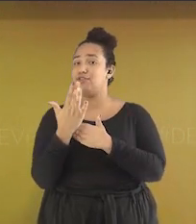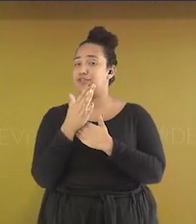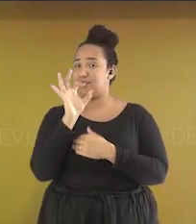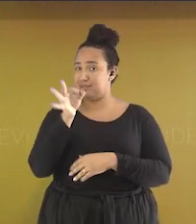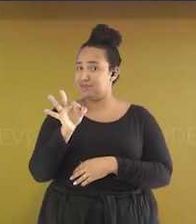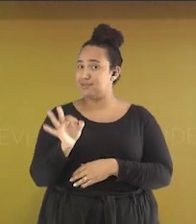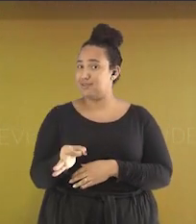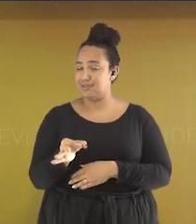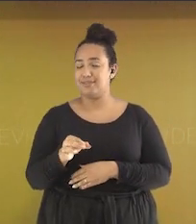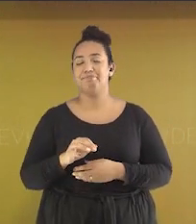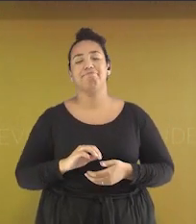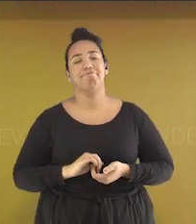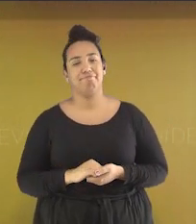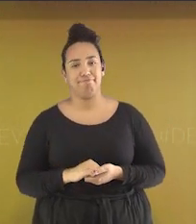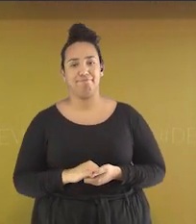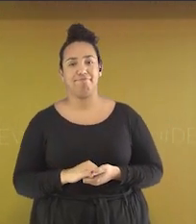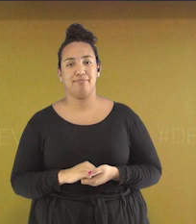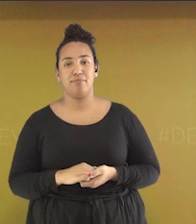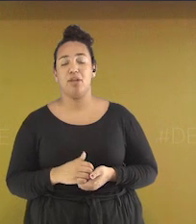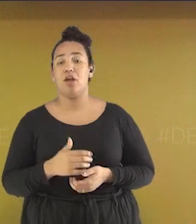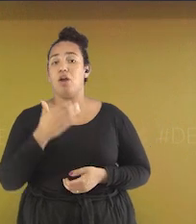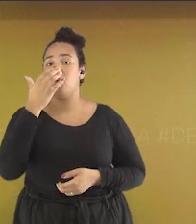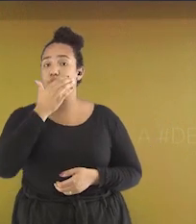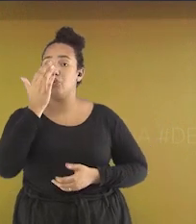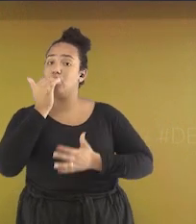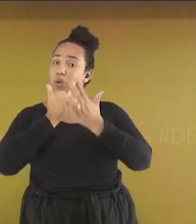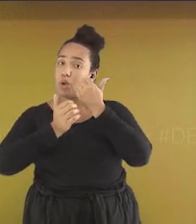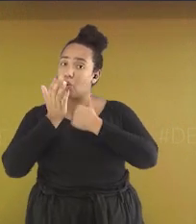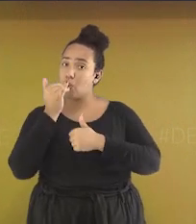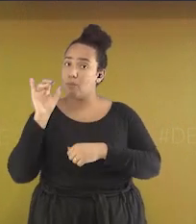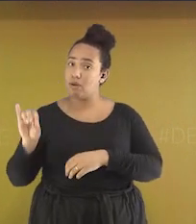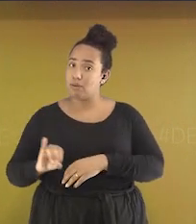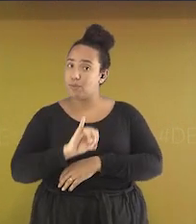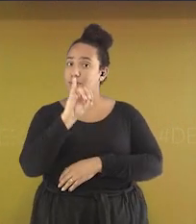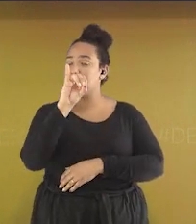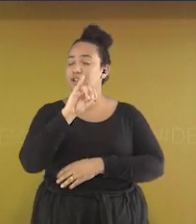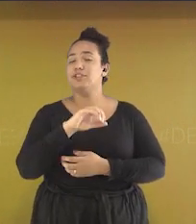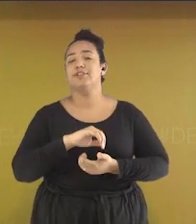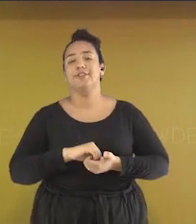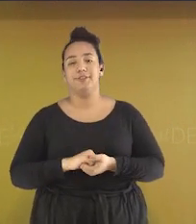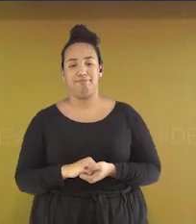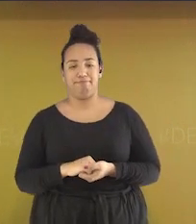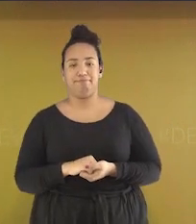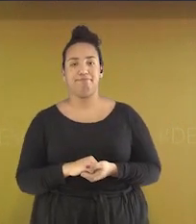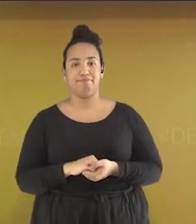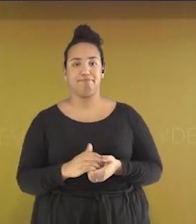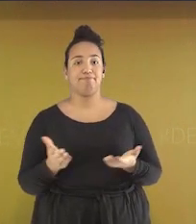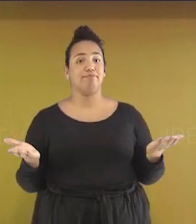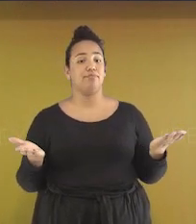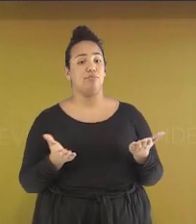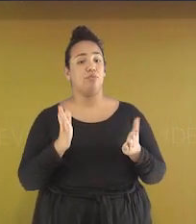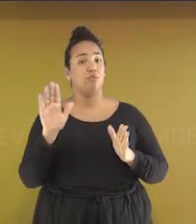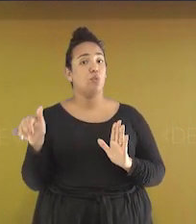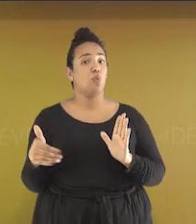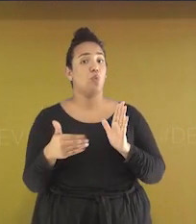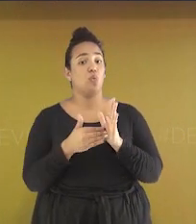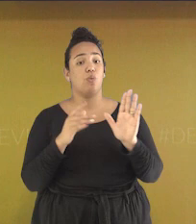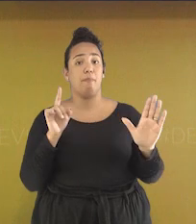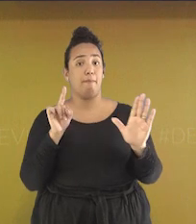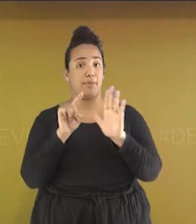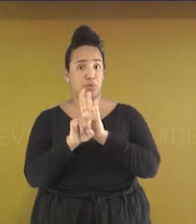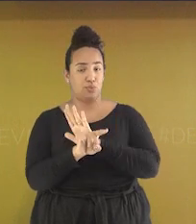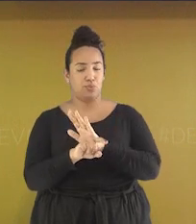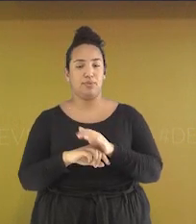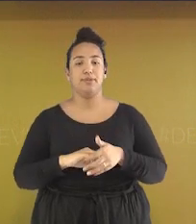bem à saúde e é muito importante ter frutas na nossa alimentação pessoal. Vamos agora para uma